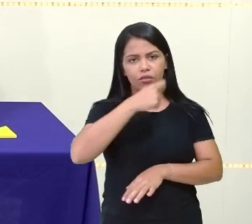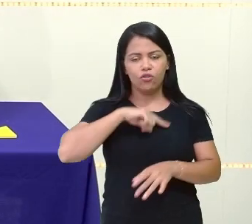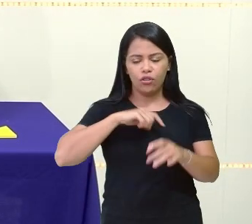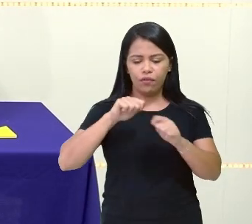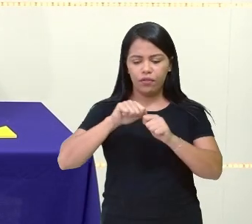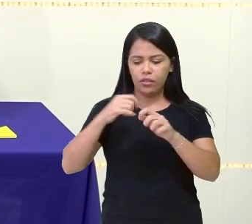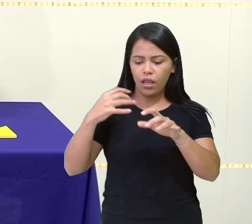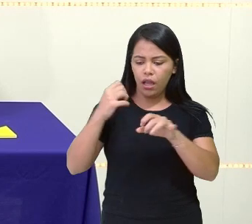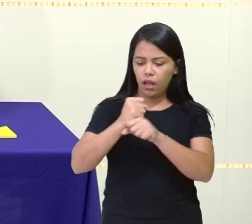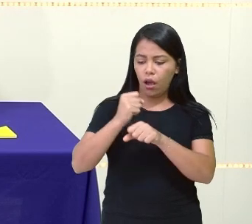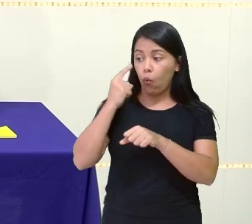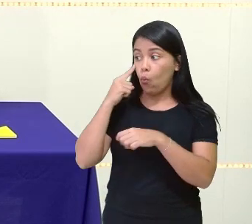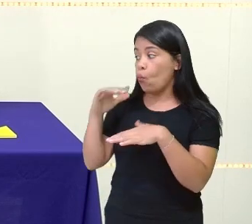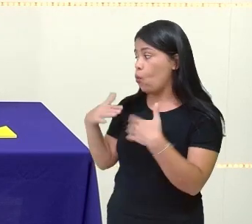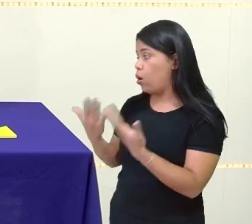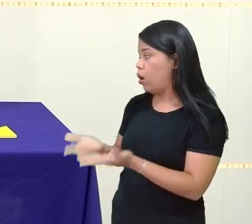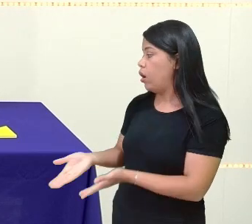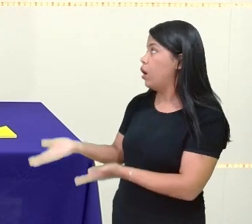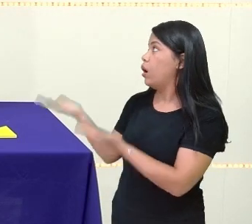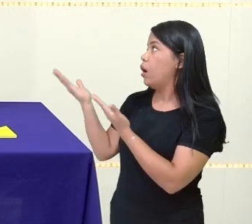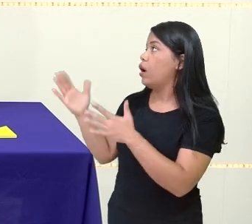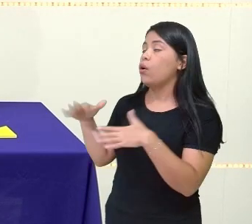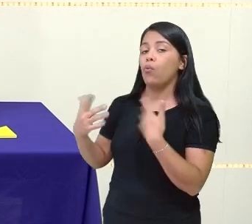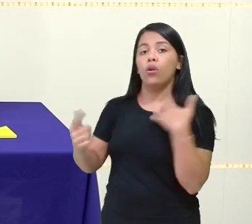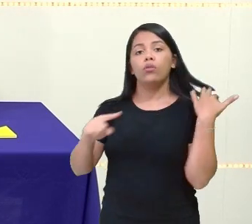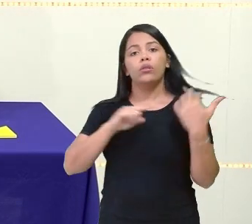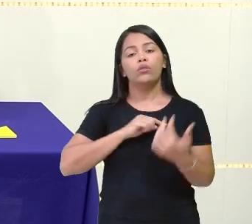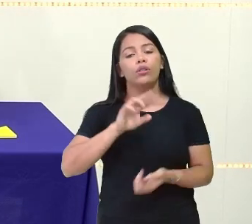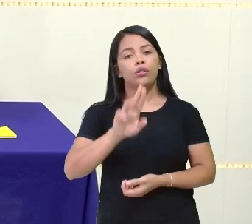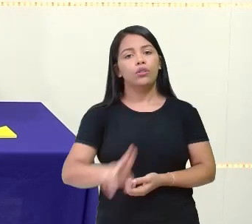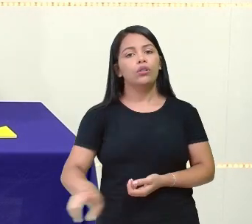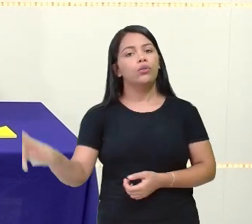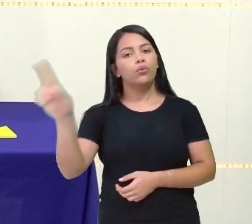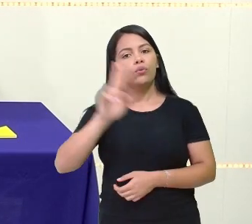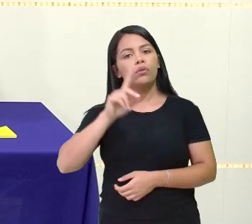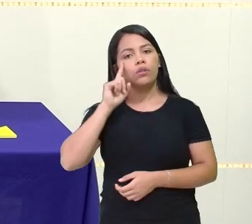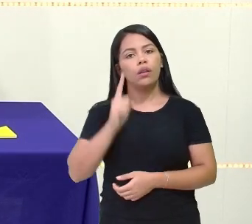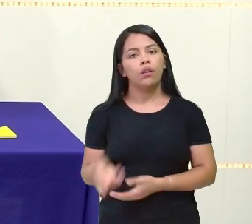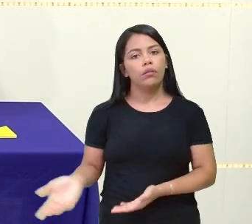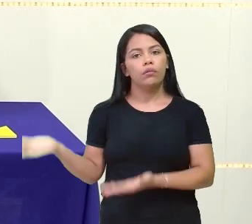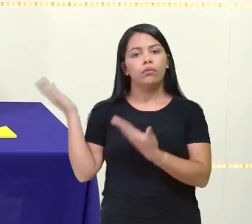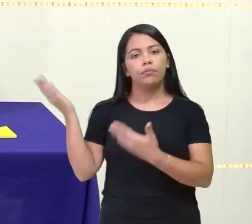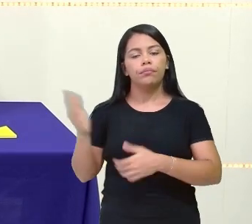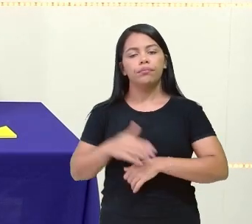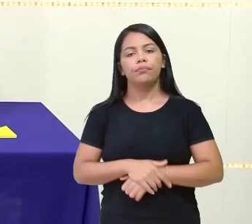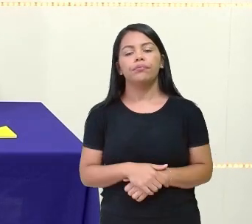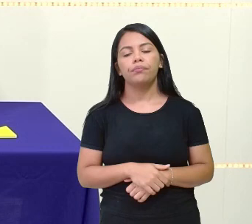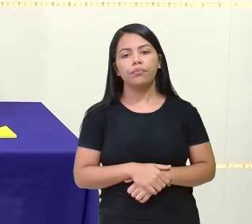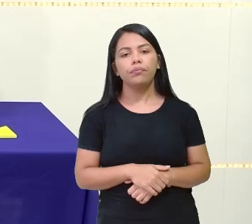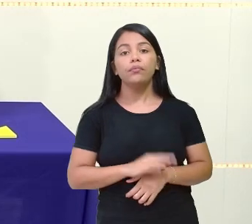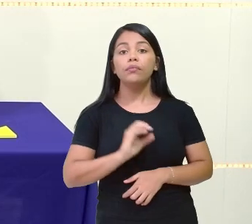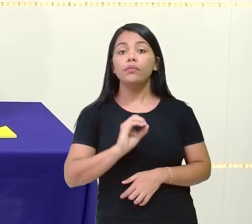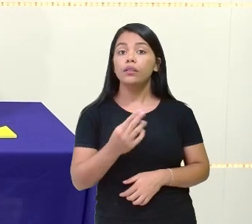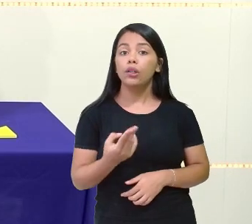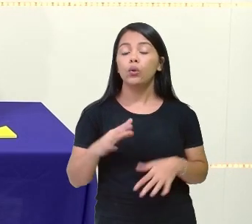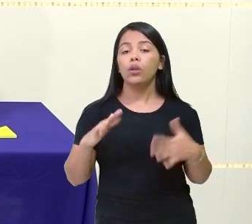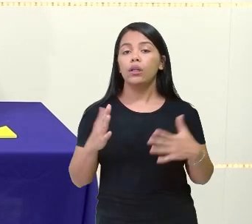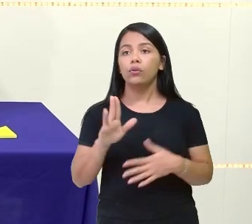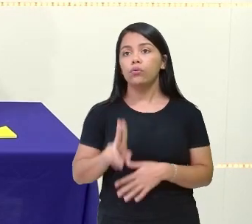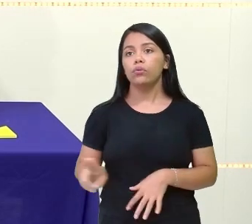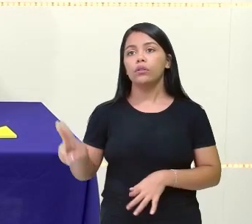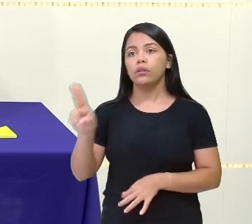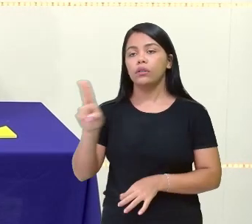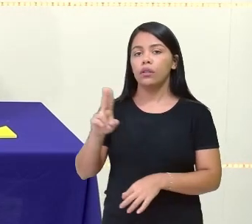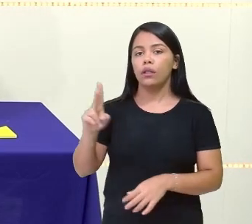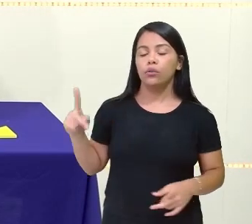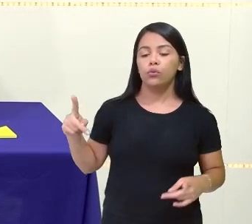quadriculada. Se a gente está utilizando o quadradinho como unidade de área, ou utilizando o triângulo,